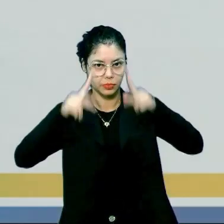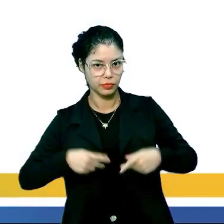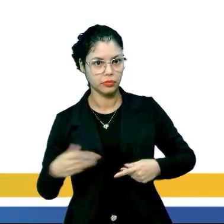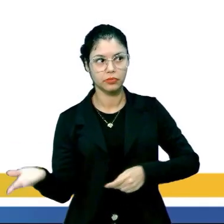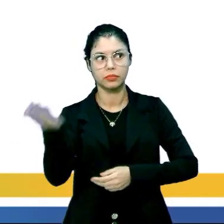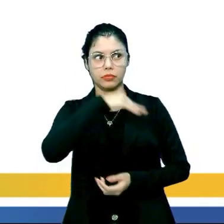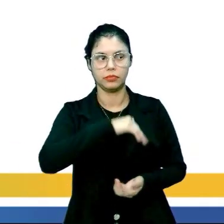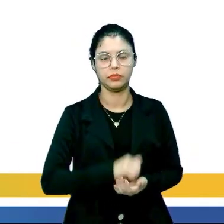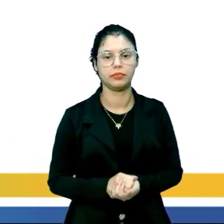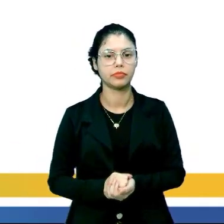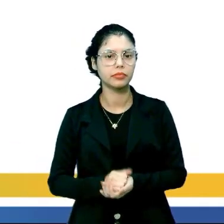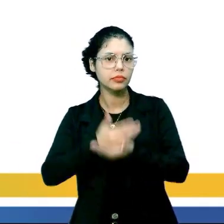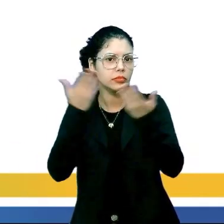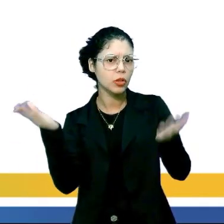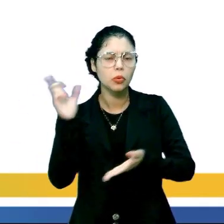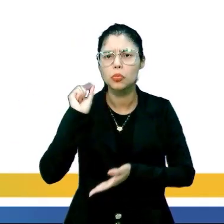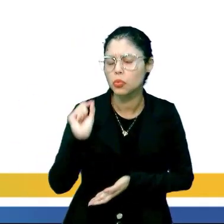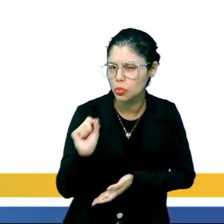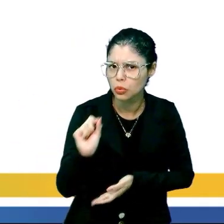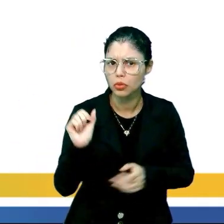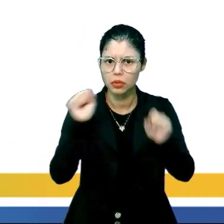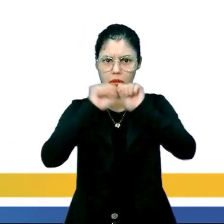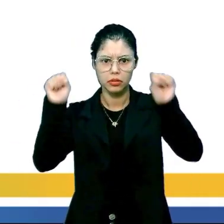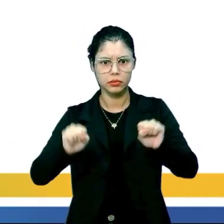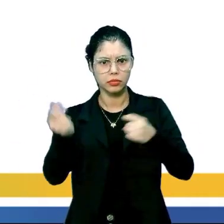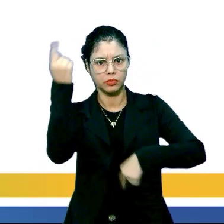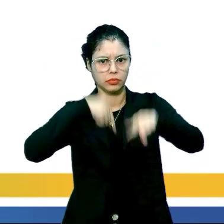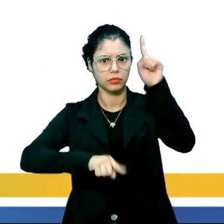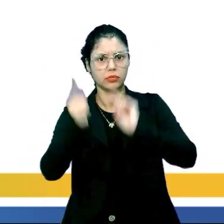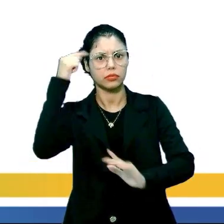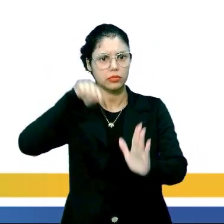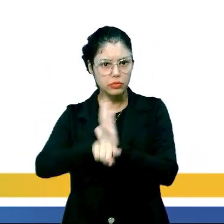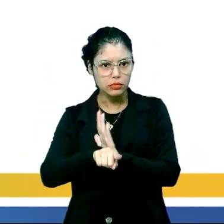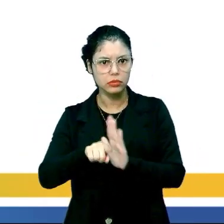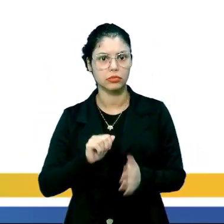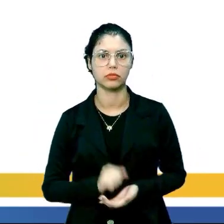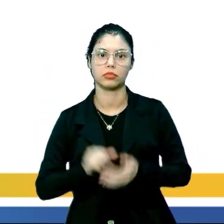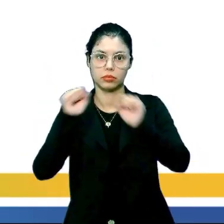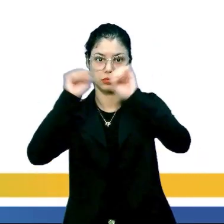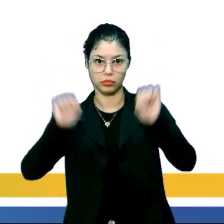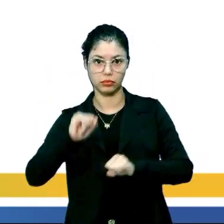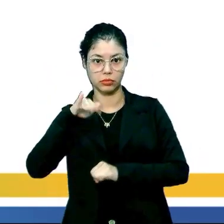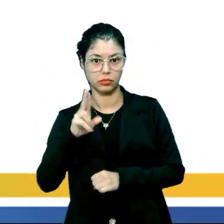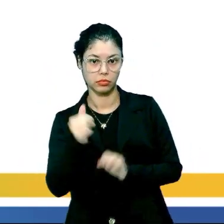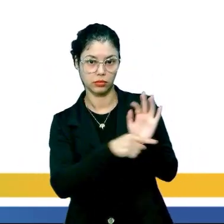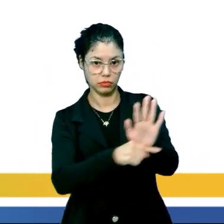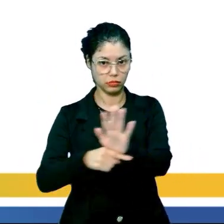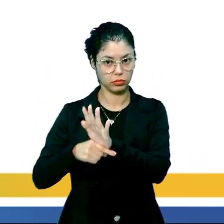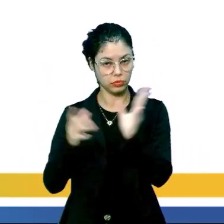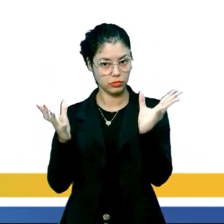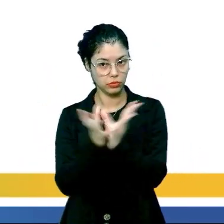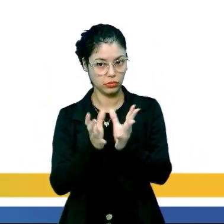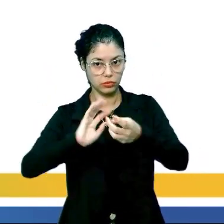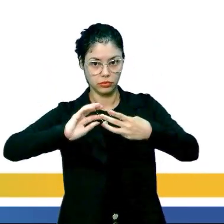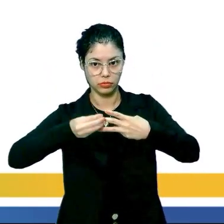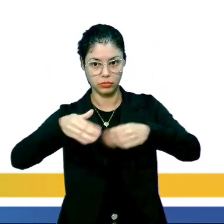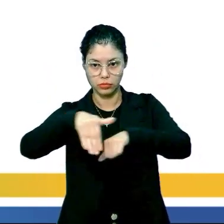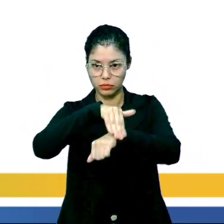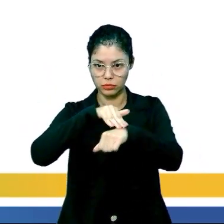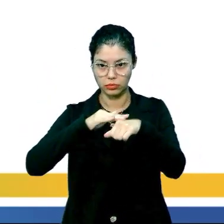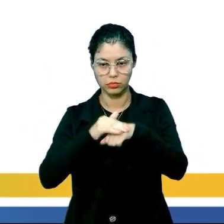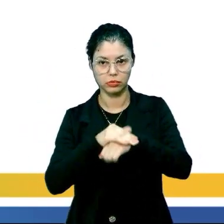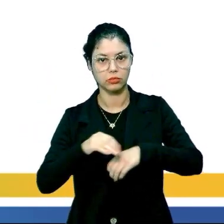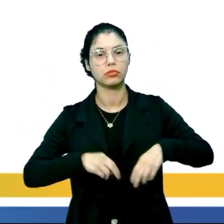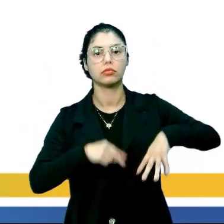Vamos lá. Pessoal, o que seria o sistema imunológico? O sistema imune representa o conjunto de